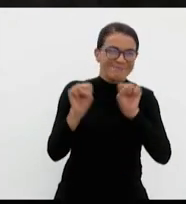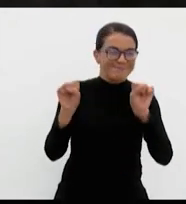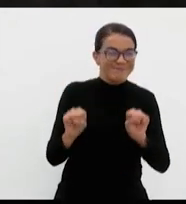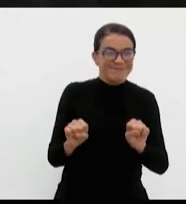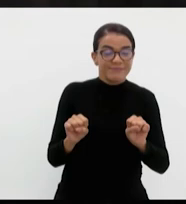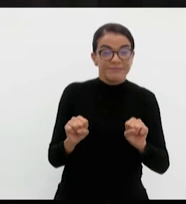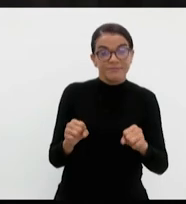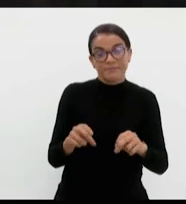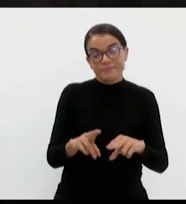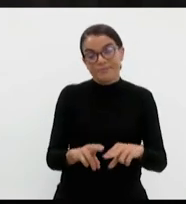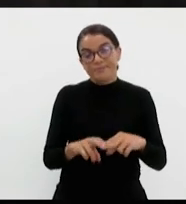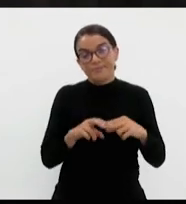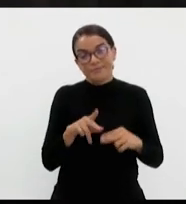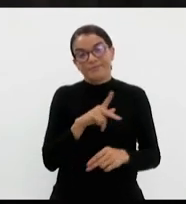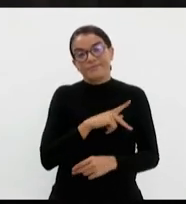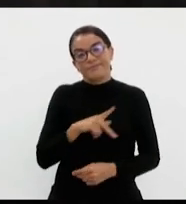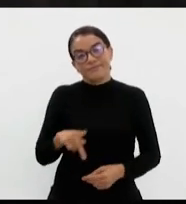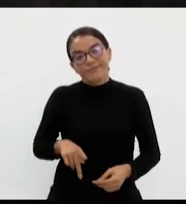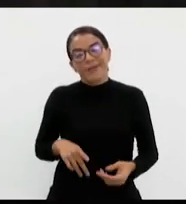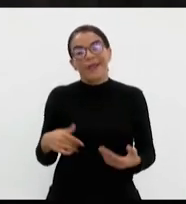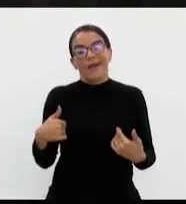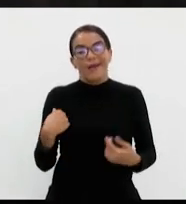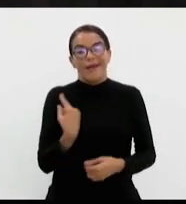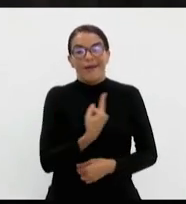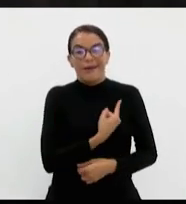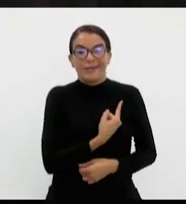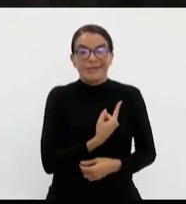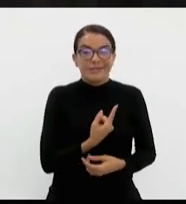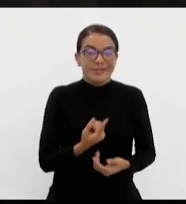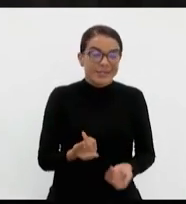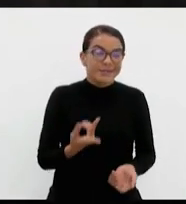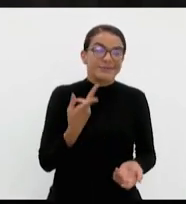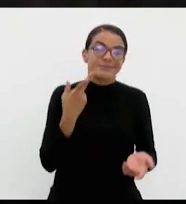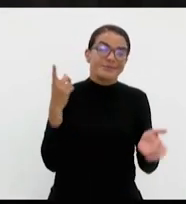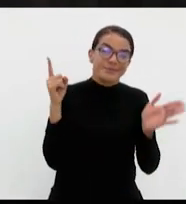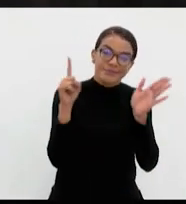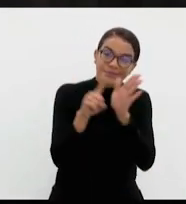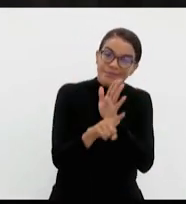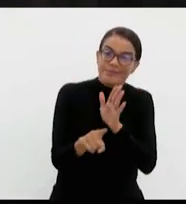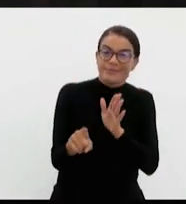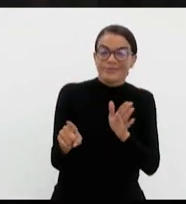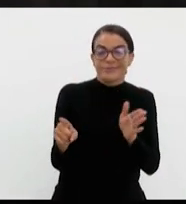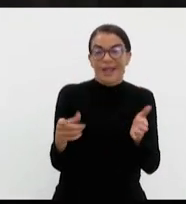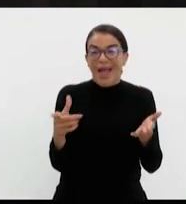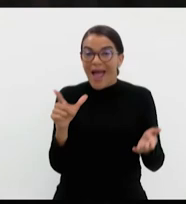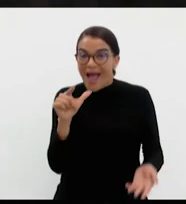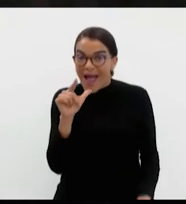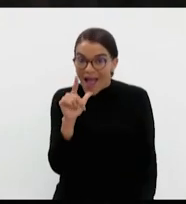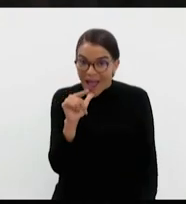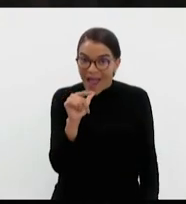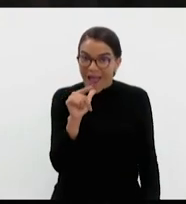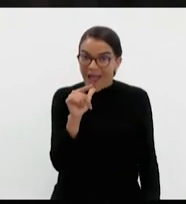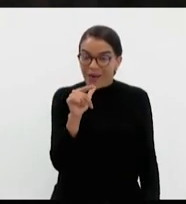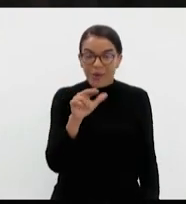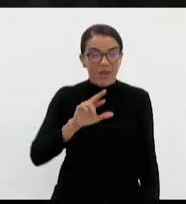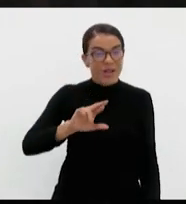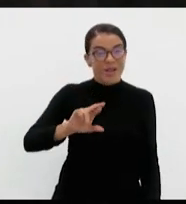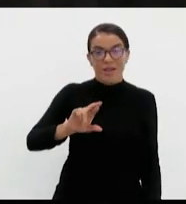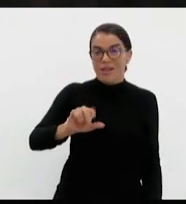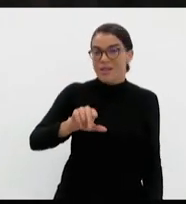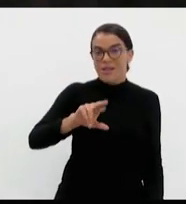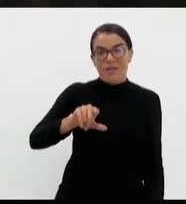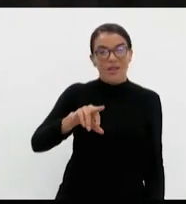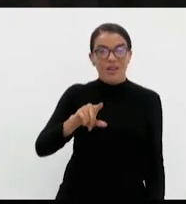Por isso, senhor presidente, é que a gente coloca sempre essa questão. Água não é bem